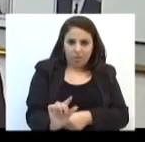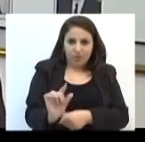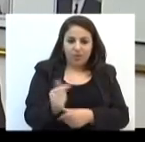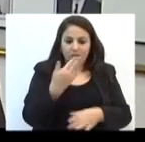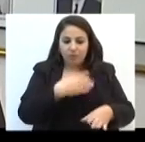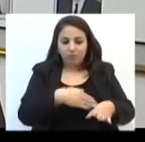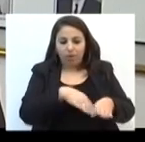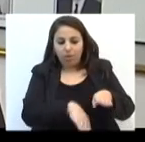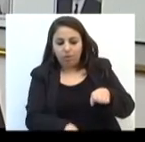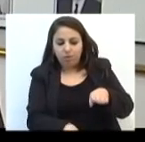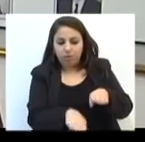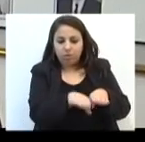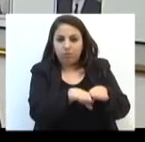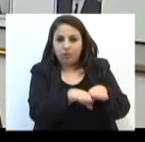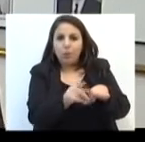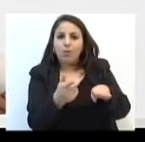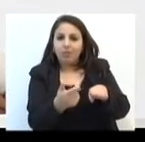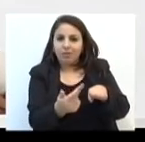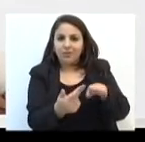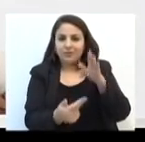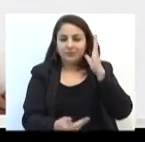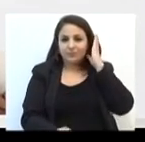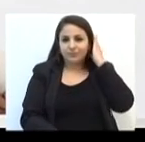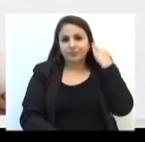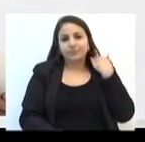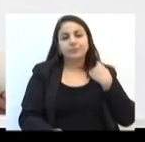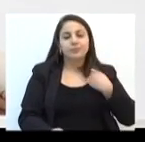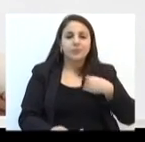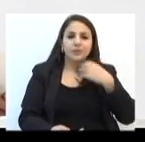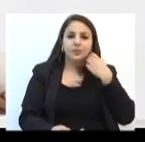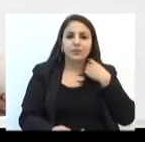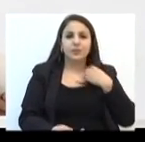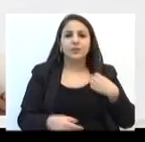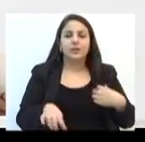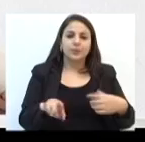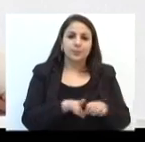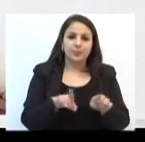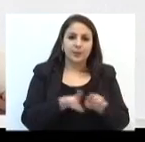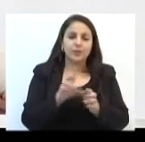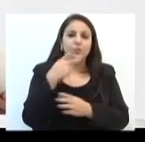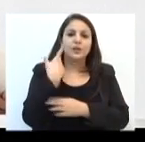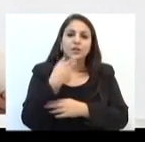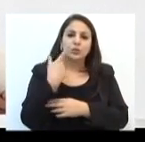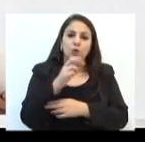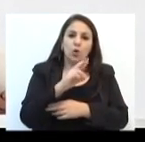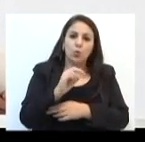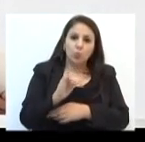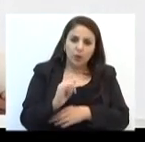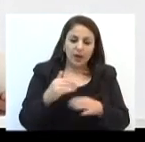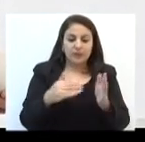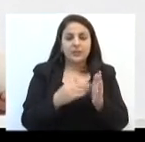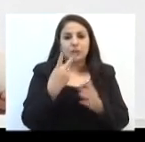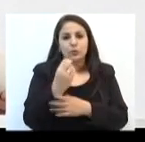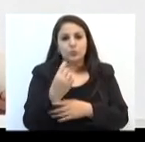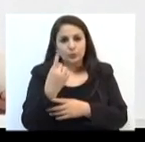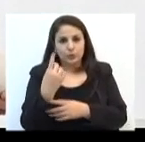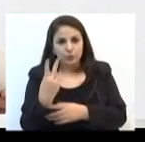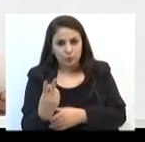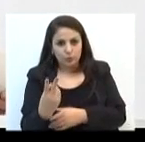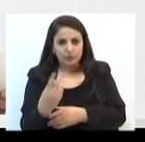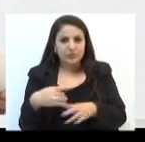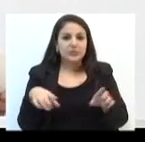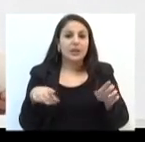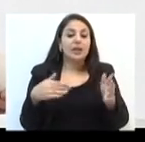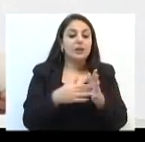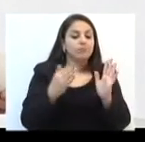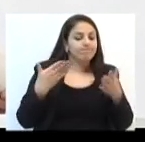de redução da desigualdade social. Conforme o vereador Rui Lorenzato, até 2002, as políticas públicas